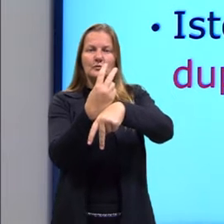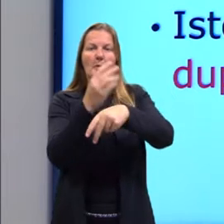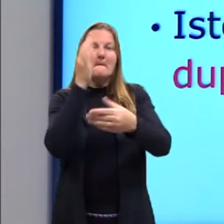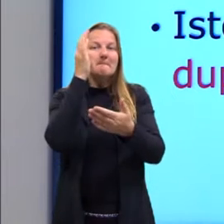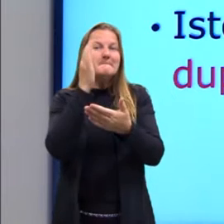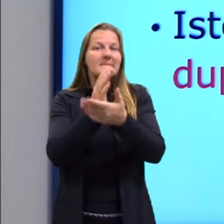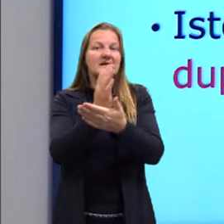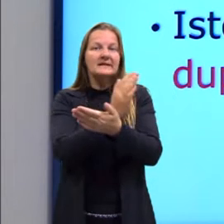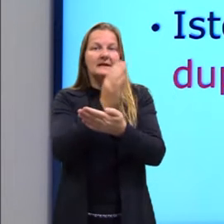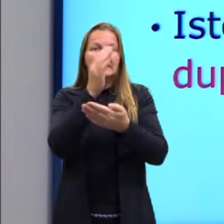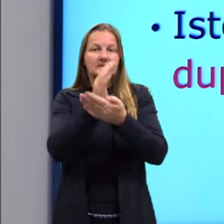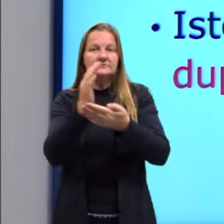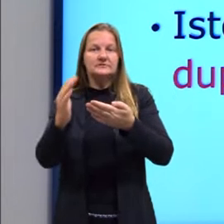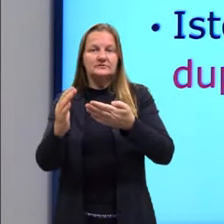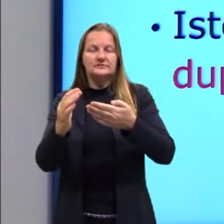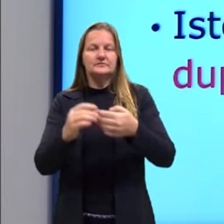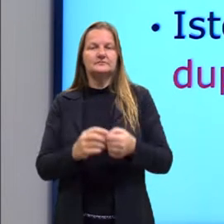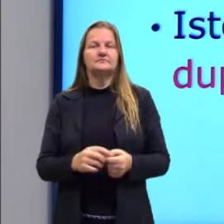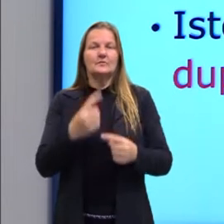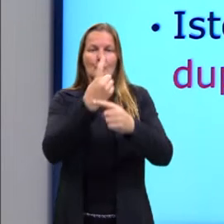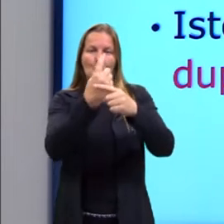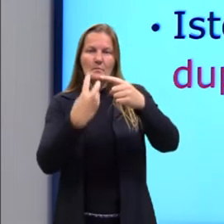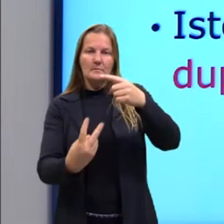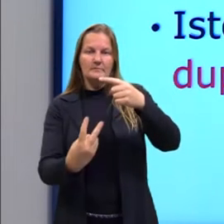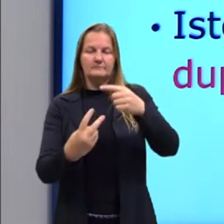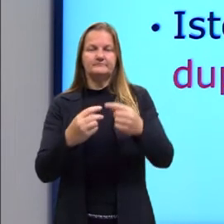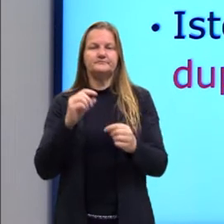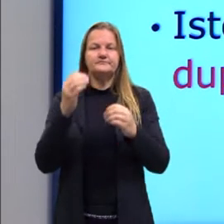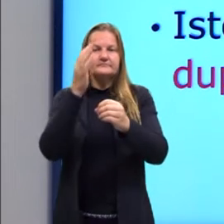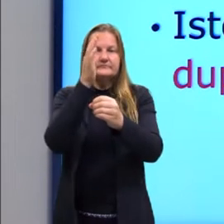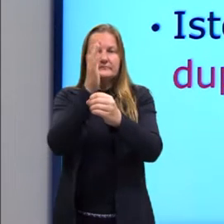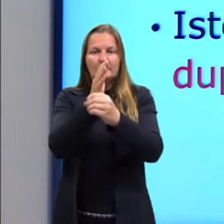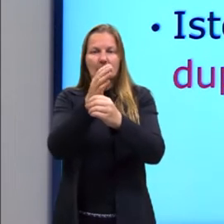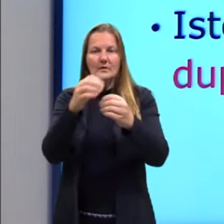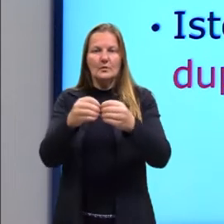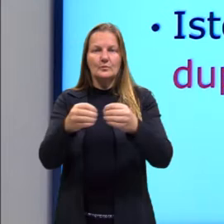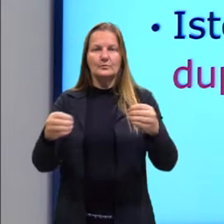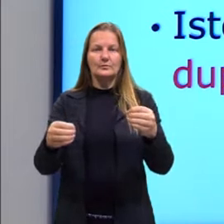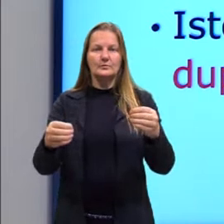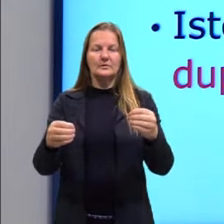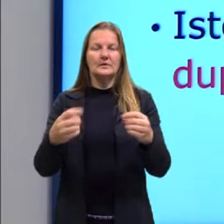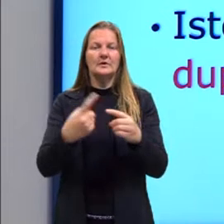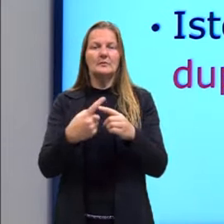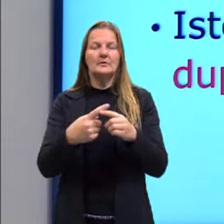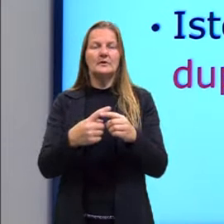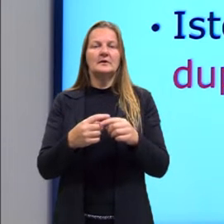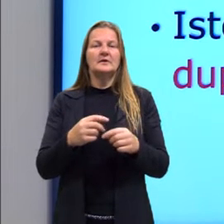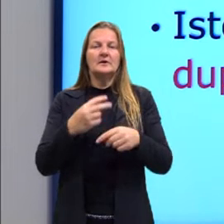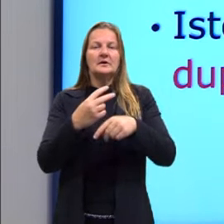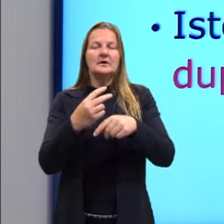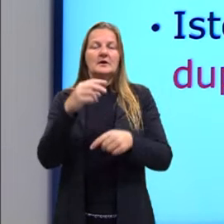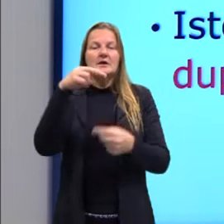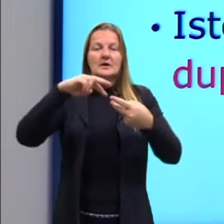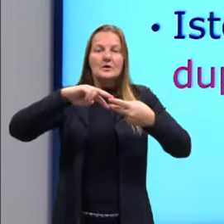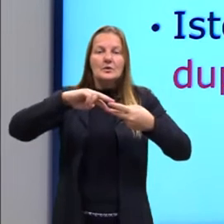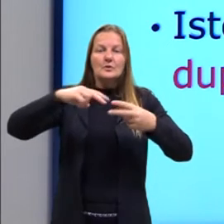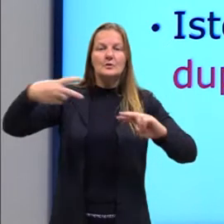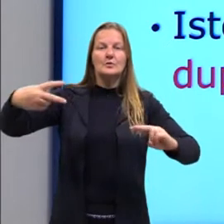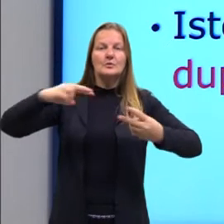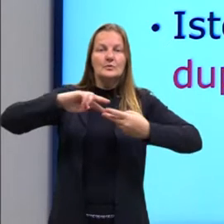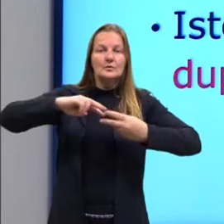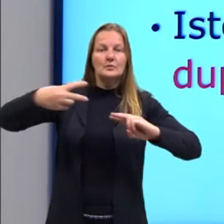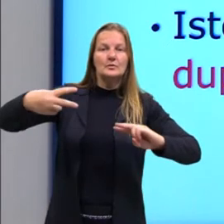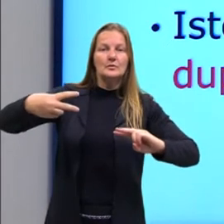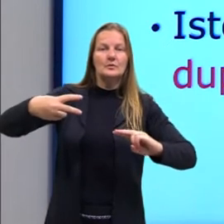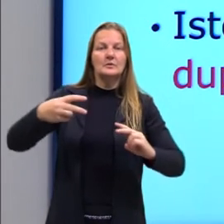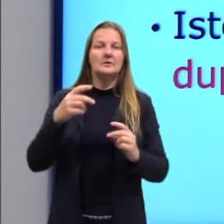metade isso é obtido pela ocorrência de uma duplicação do DNA e